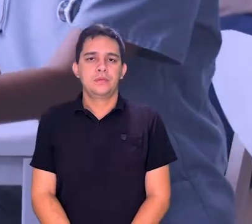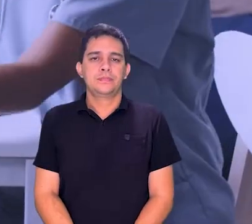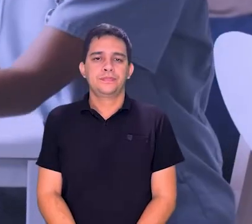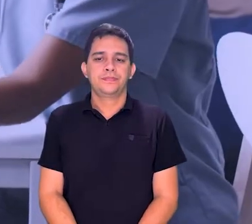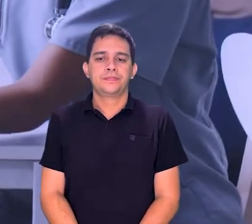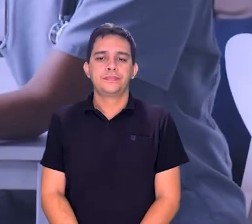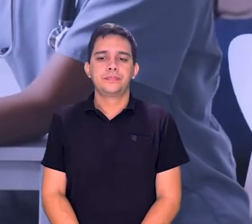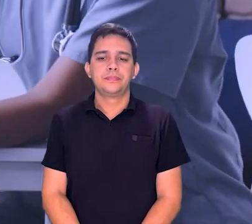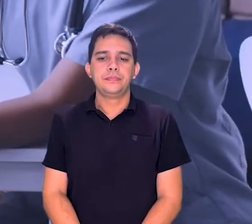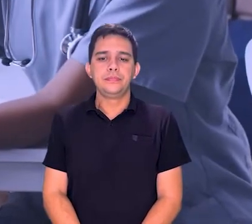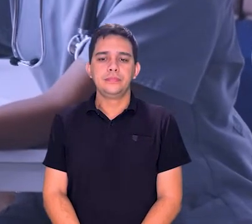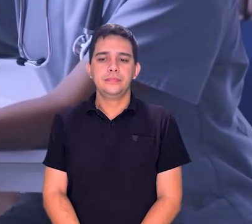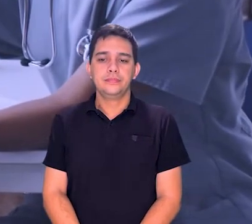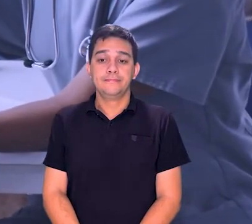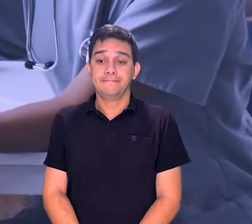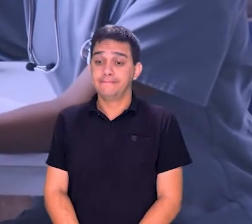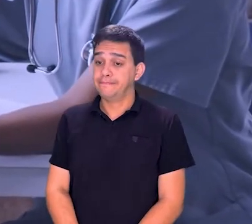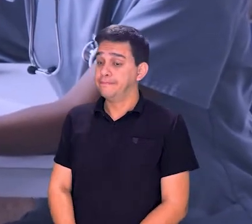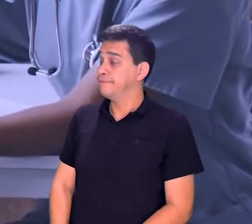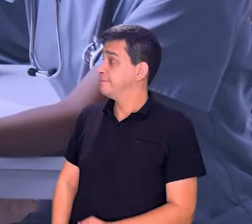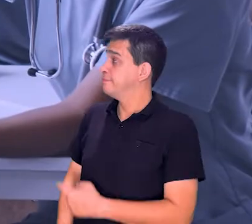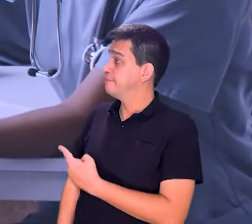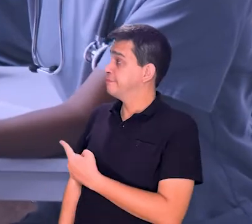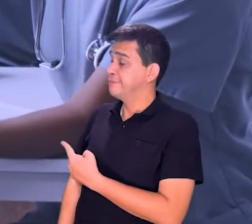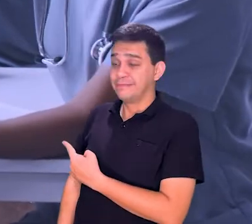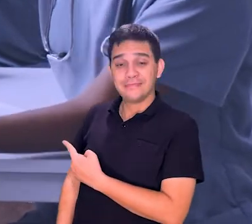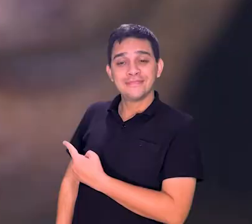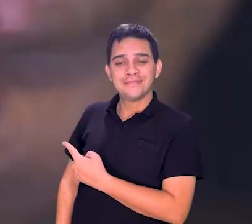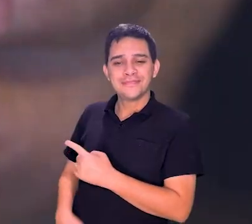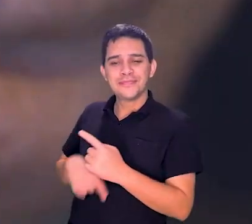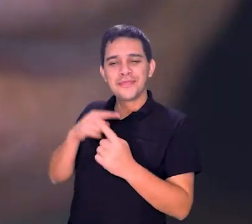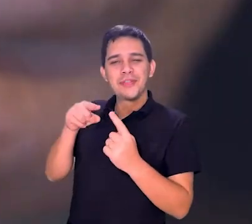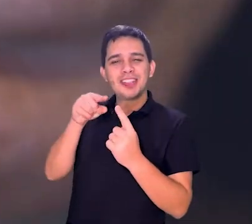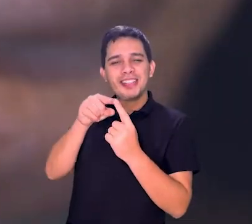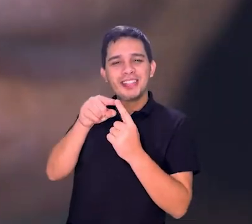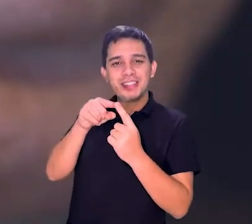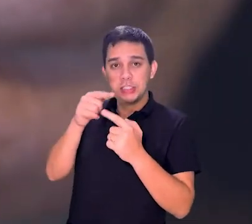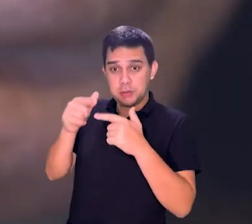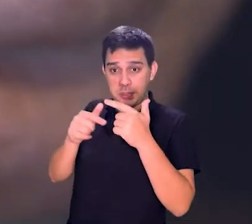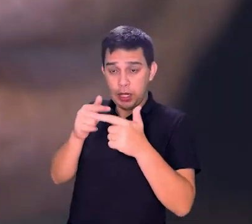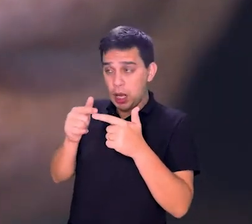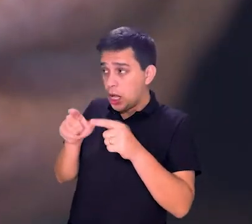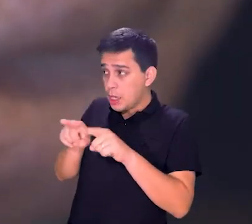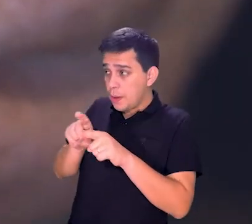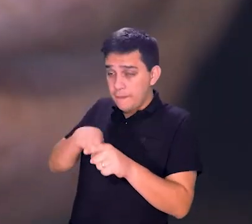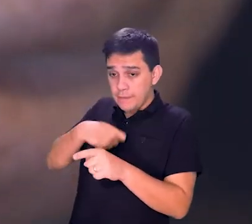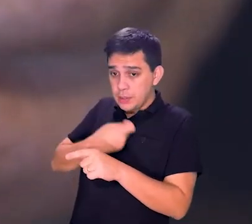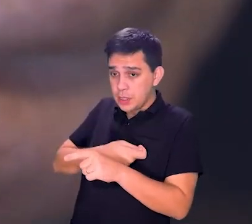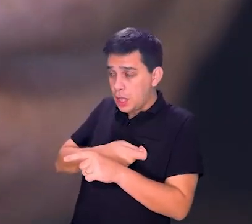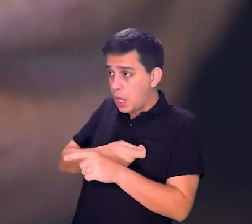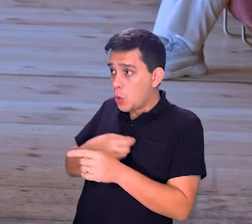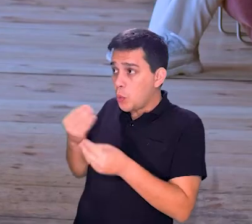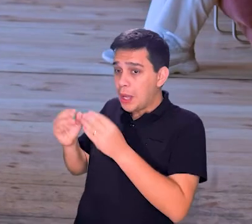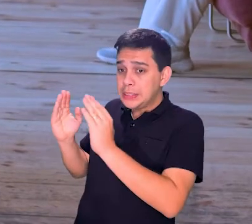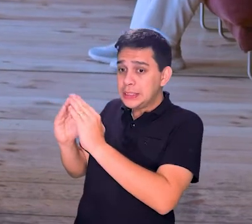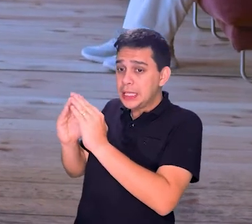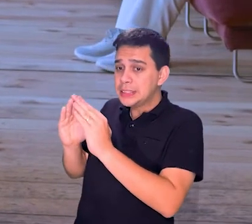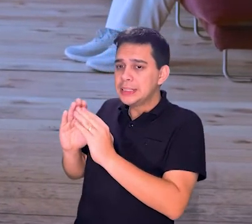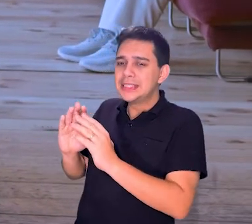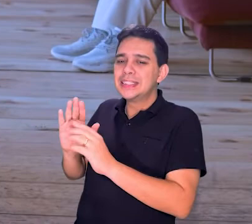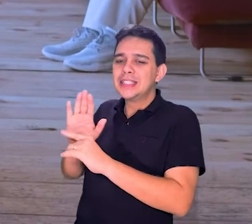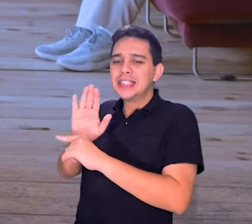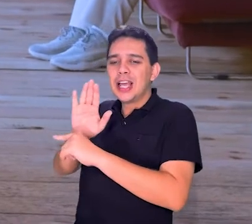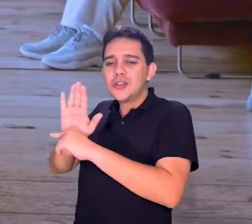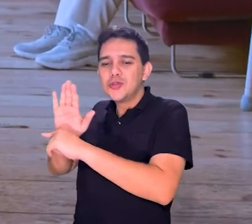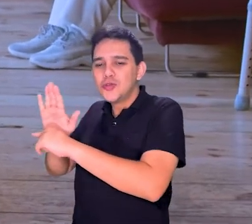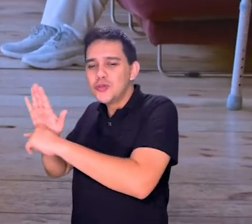Com o objetivo de aprimorar e facilitar o trabalho de fiscalização das instituições de longa permanência para idosos e LPIs,